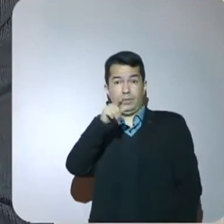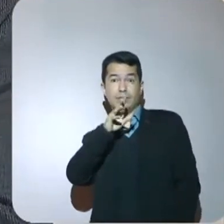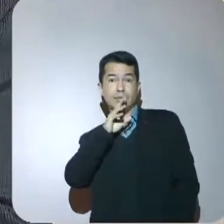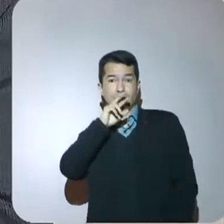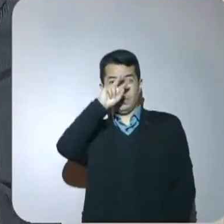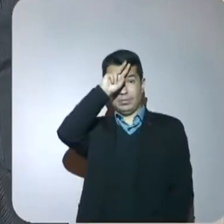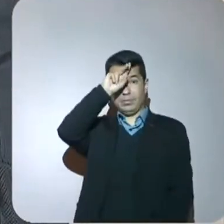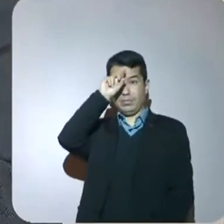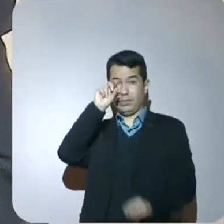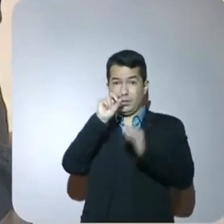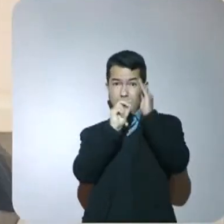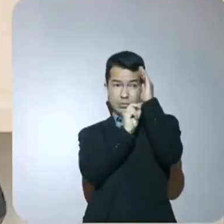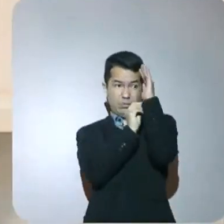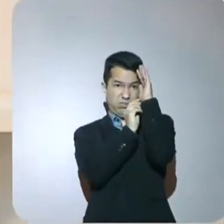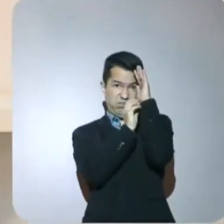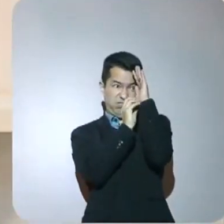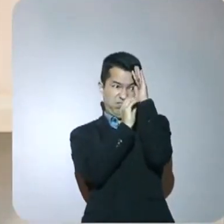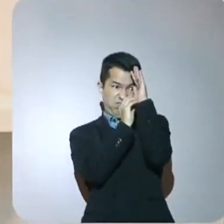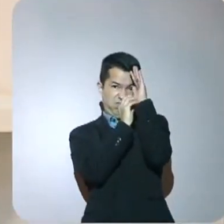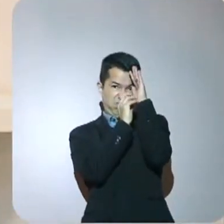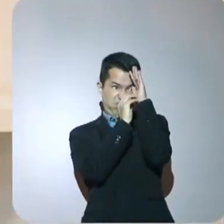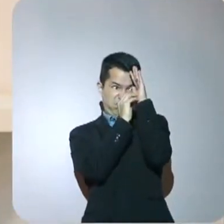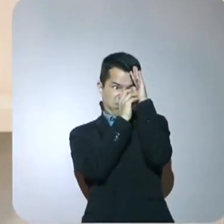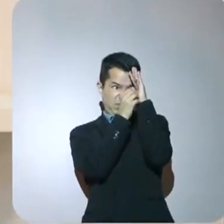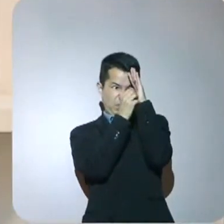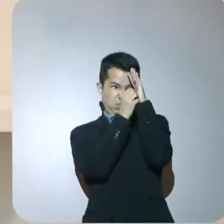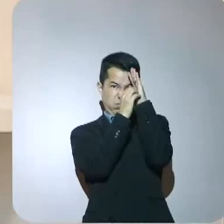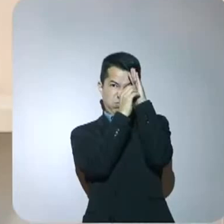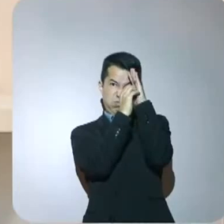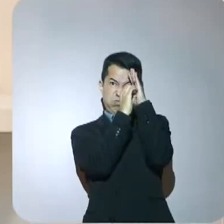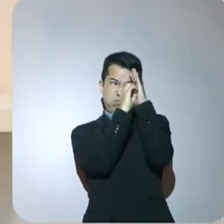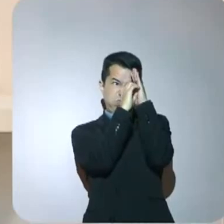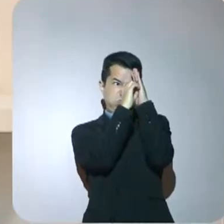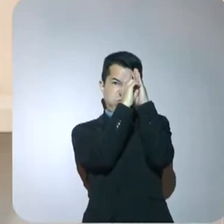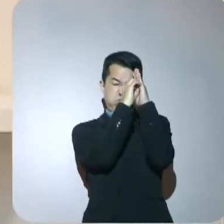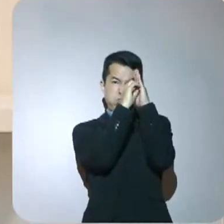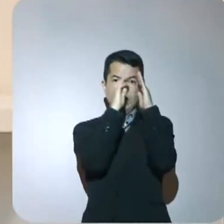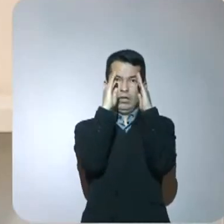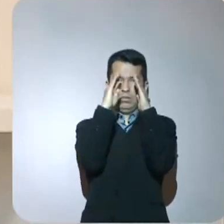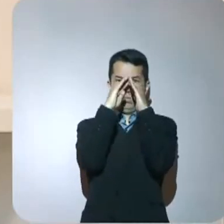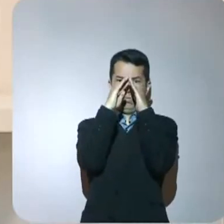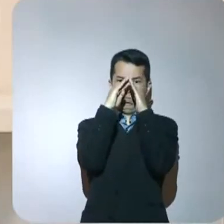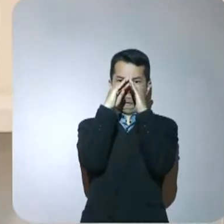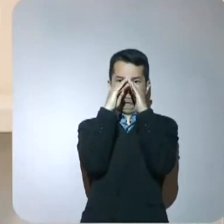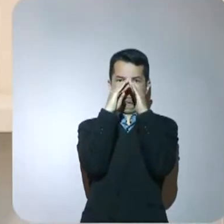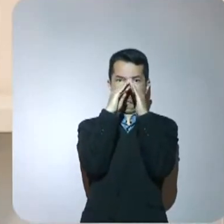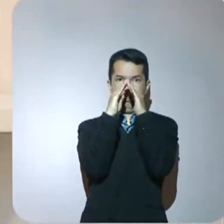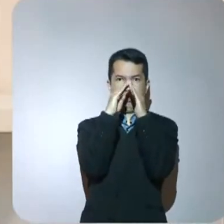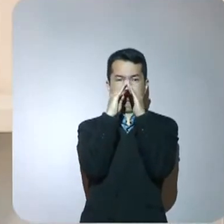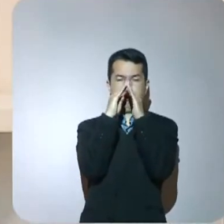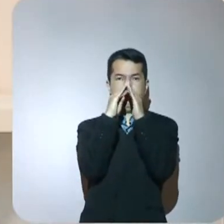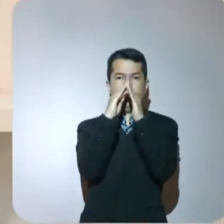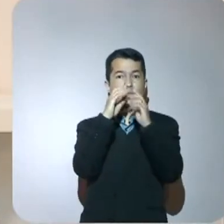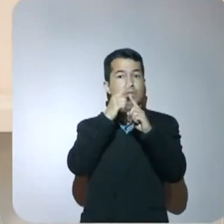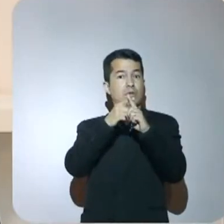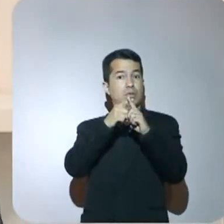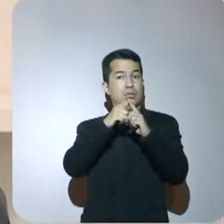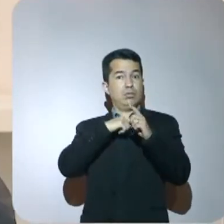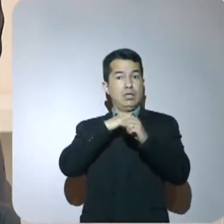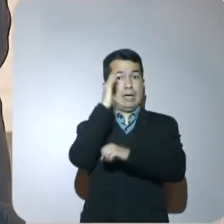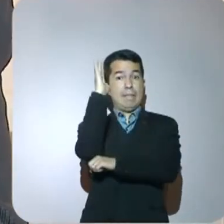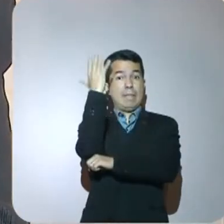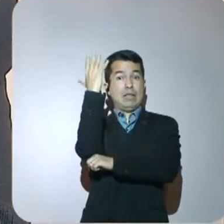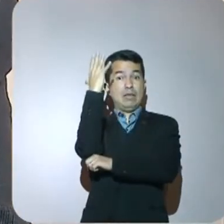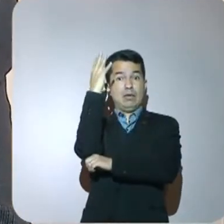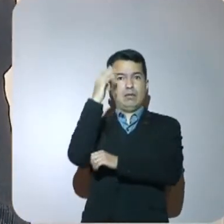daquele prédio que era feito no estilo americano, onde as vigas eram de madeira, não é? Recobertas